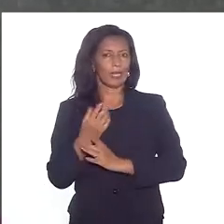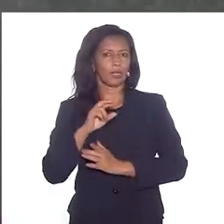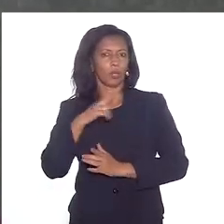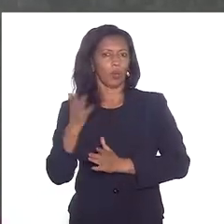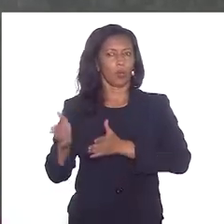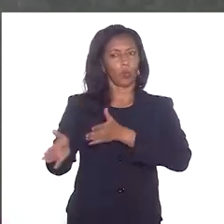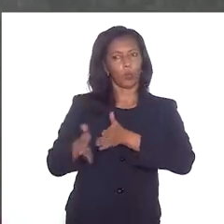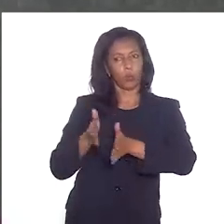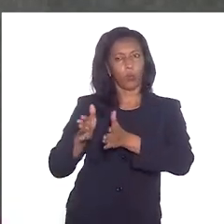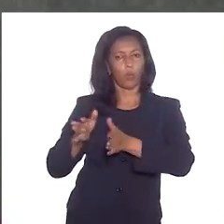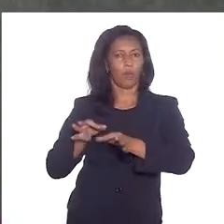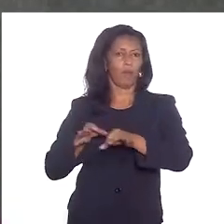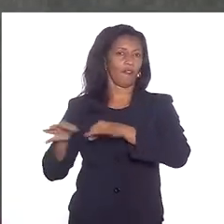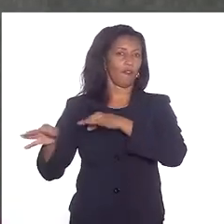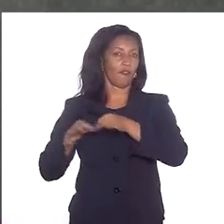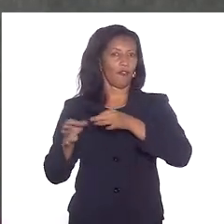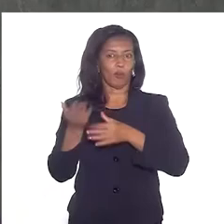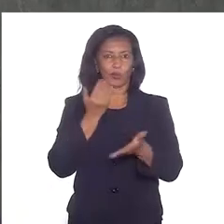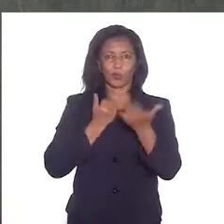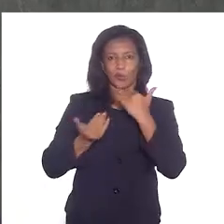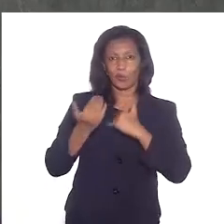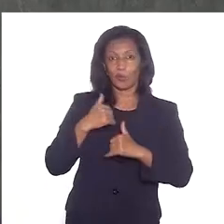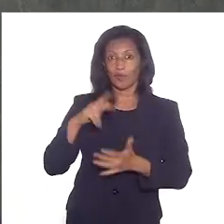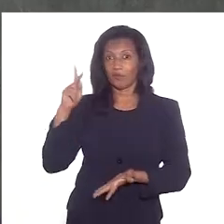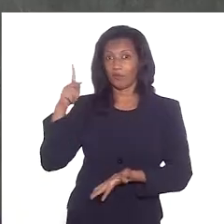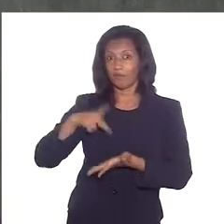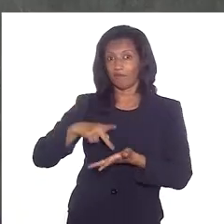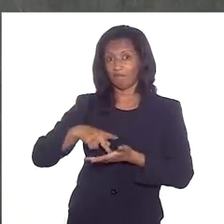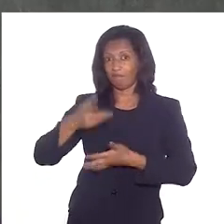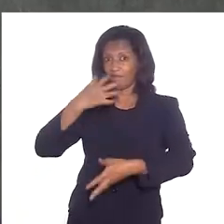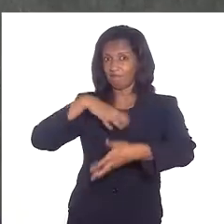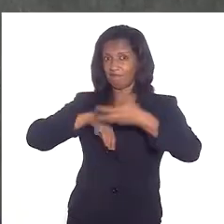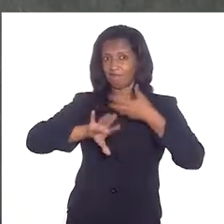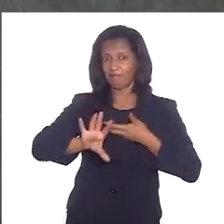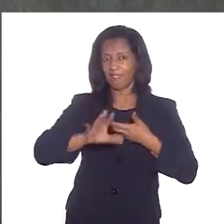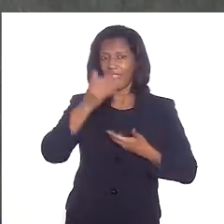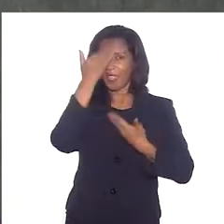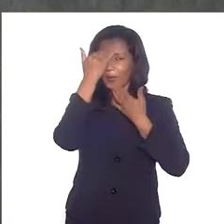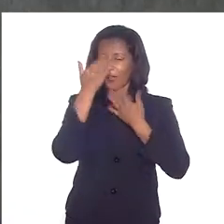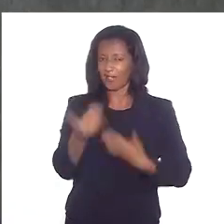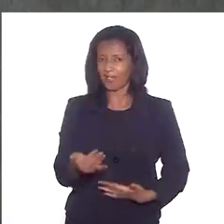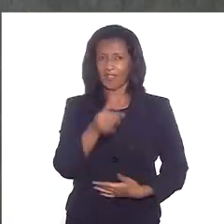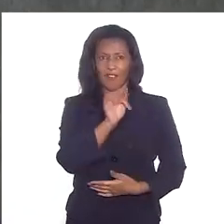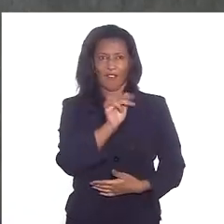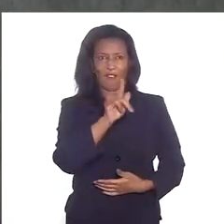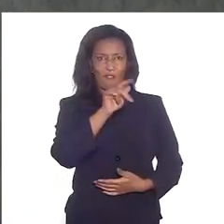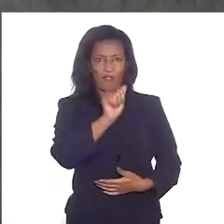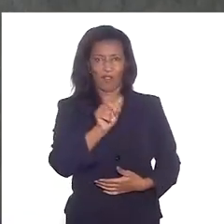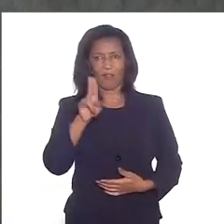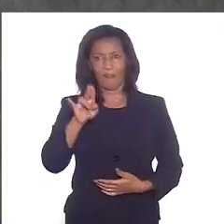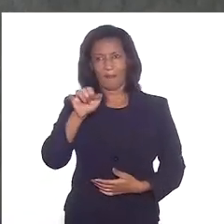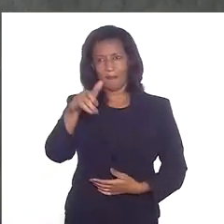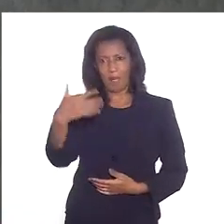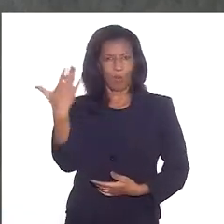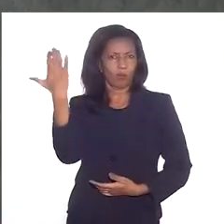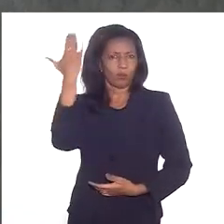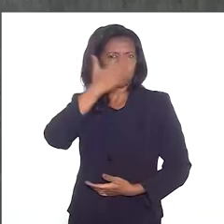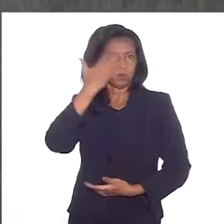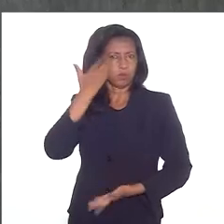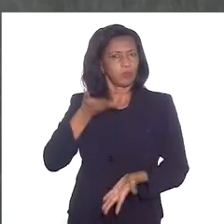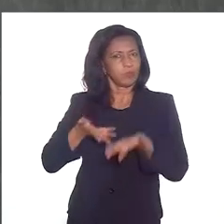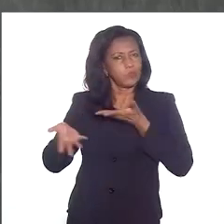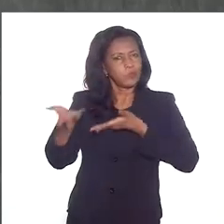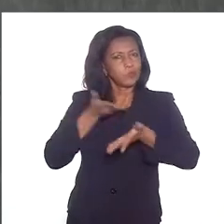comportamento, criasse novas rotinas, novas formas de consumir e fosse de fato resiliente. Eu agradeço a Flávia e a